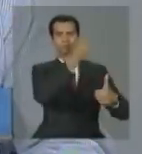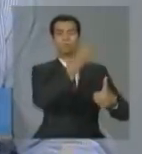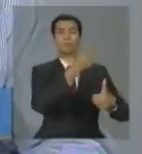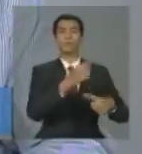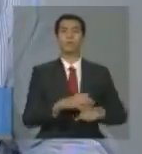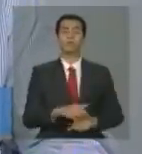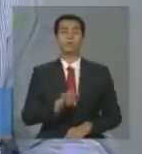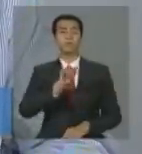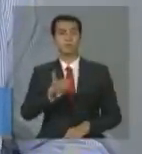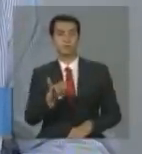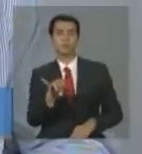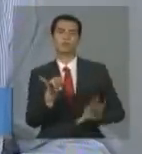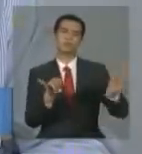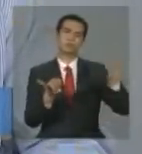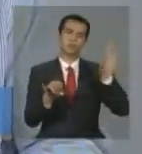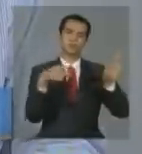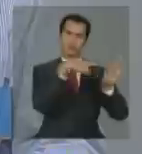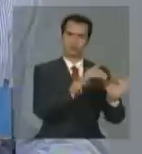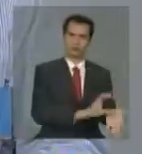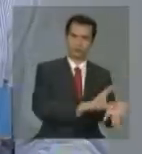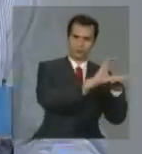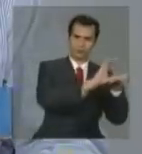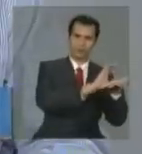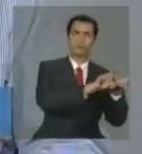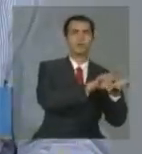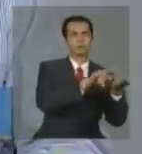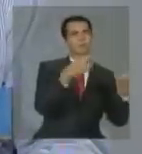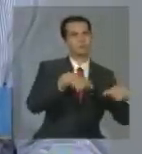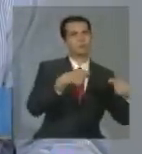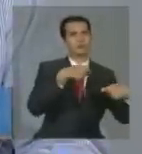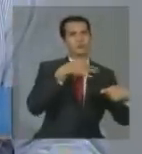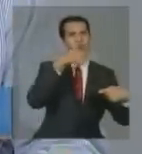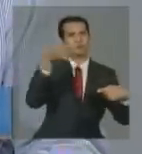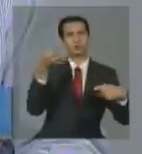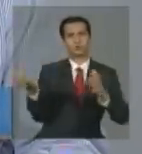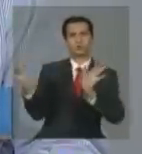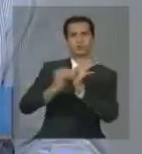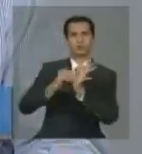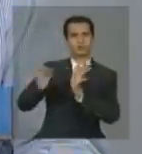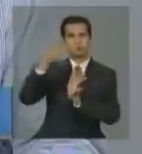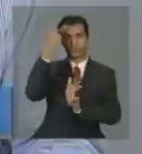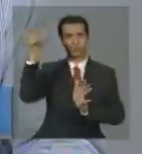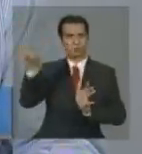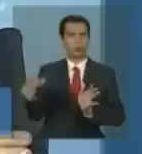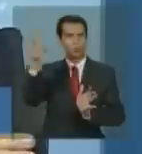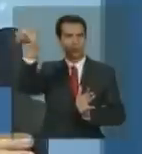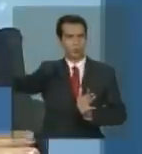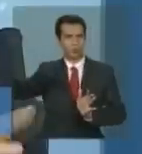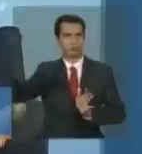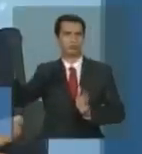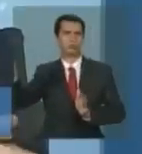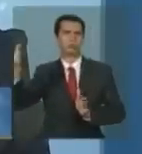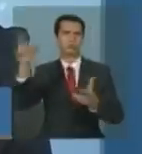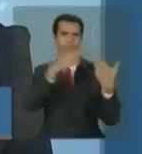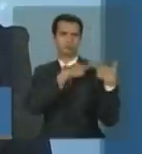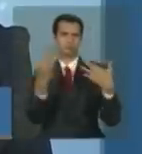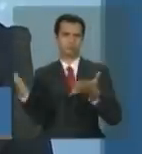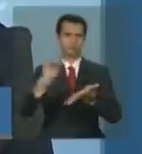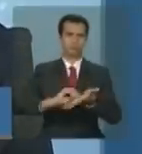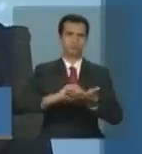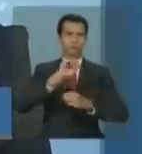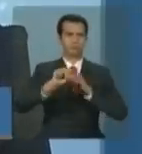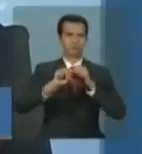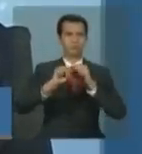conselho, ele deverá indicar um servidor para ser o administrador titular da secretaria. Algum complemento, Luiz? Alguma observação? Não? Bom,